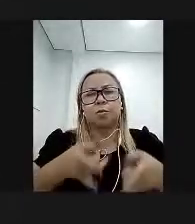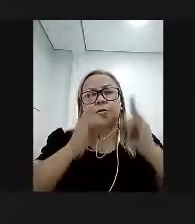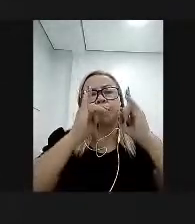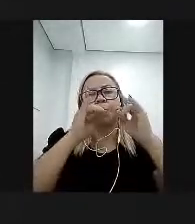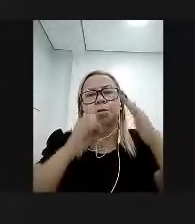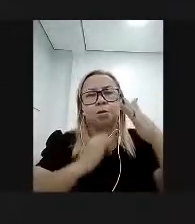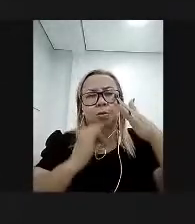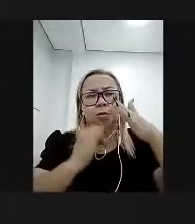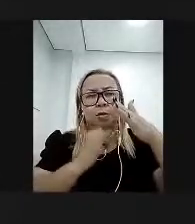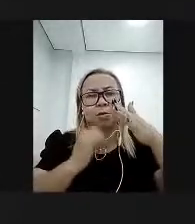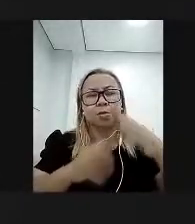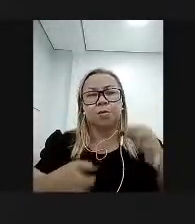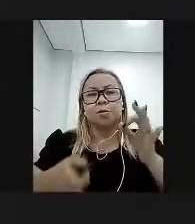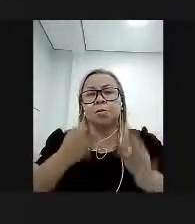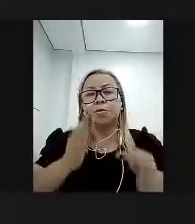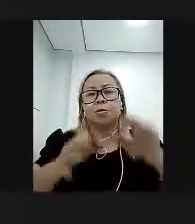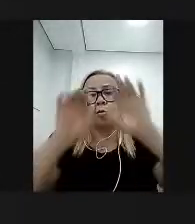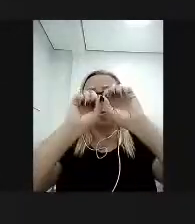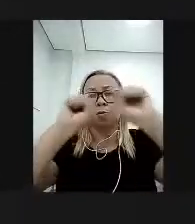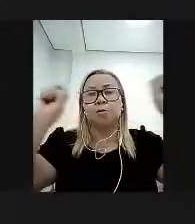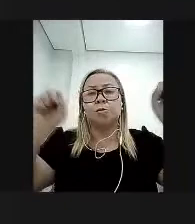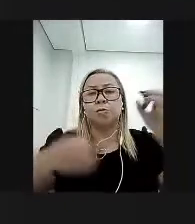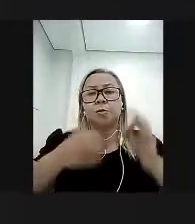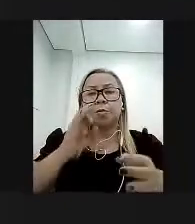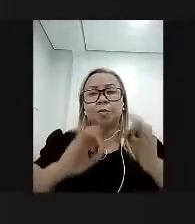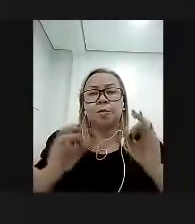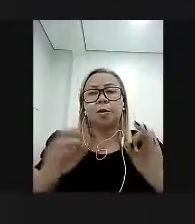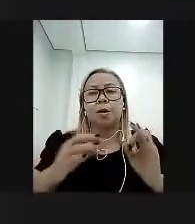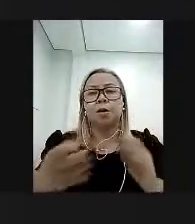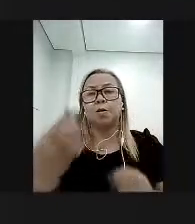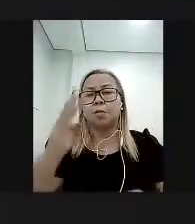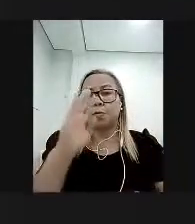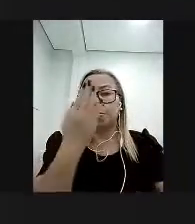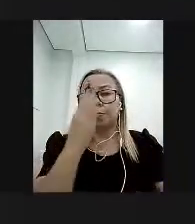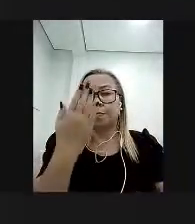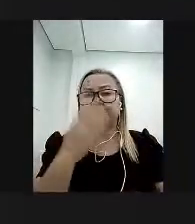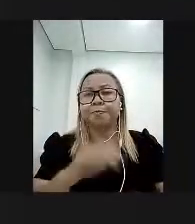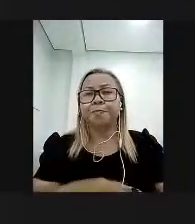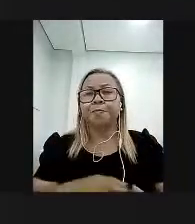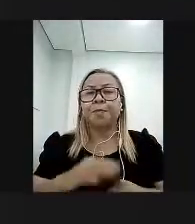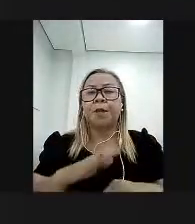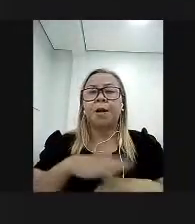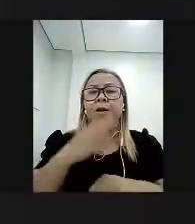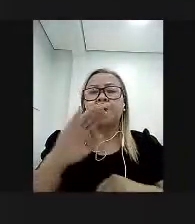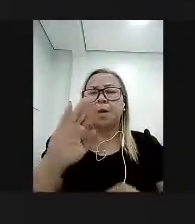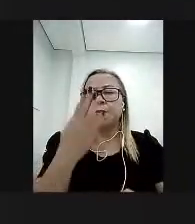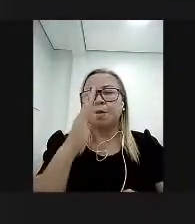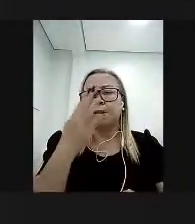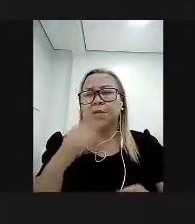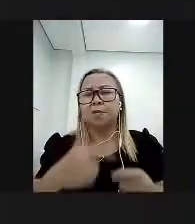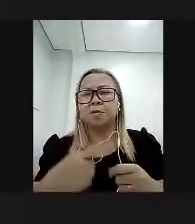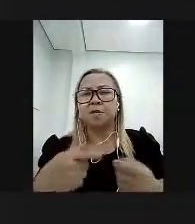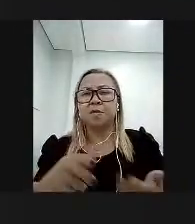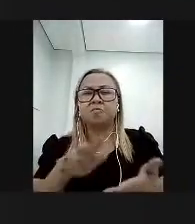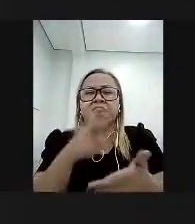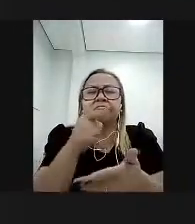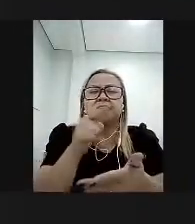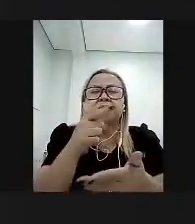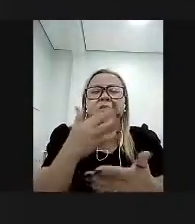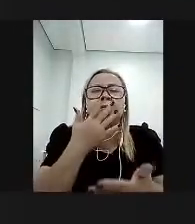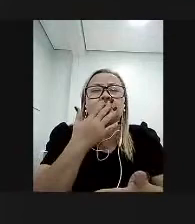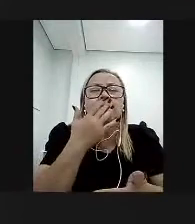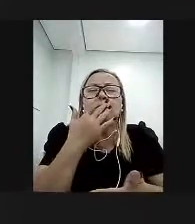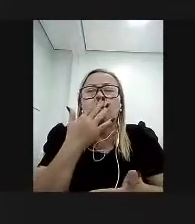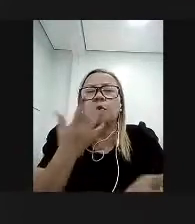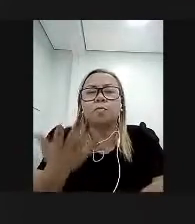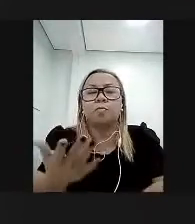dos tribunais, que são todos espelhados, e quanto mais espelhados eles são, mais opacos eles são para o habitante da cidade.